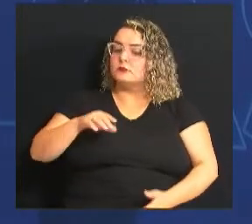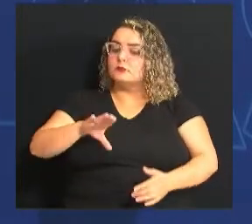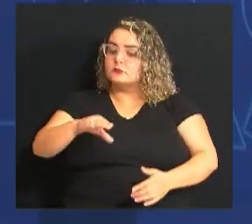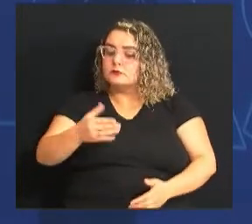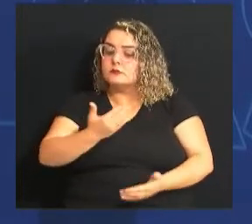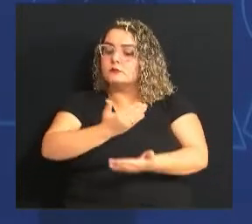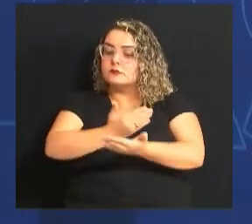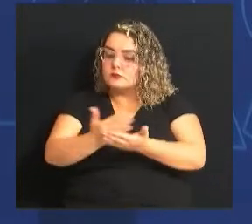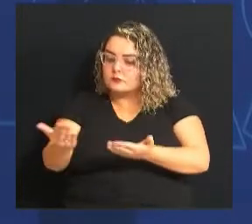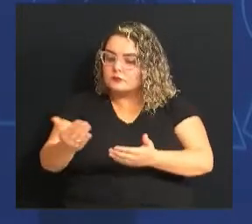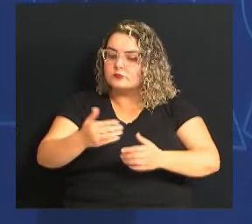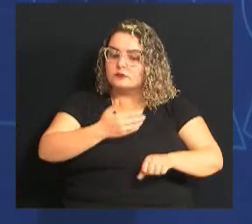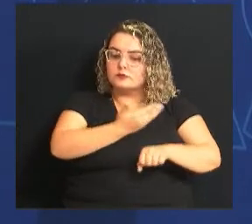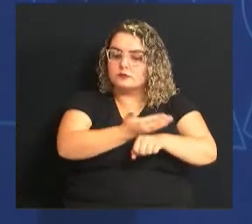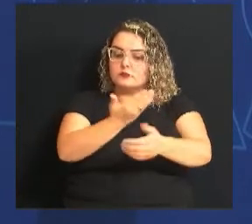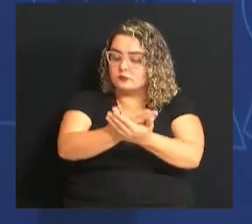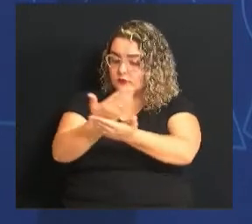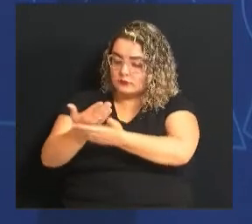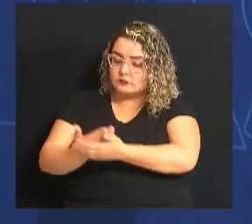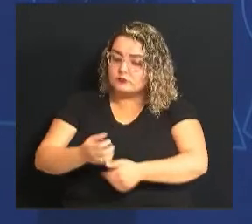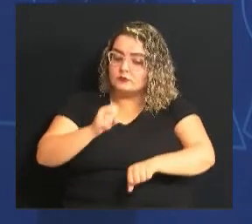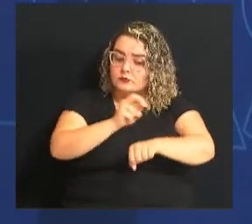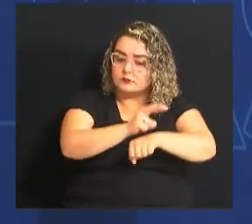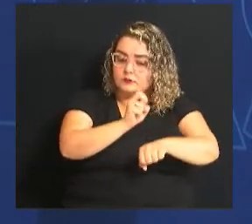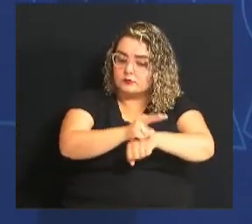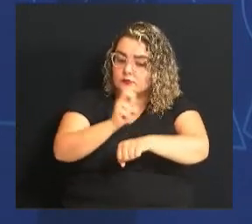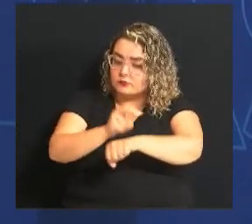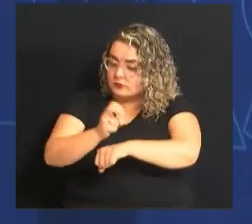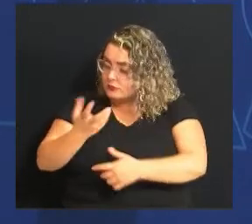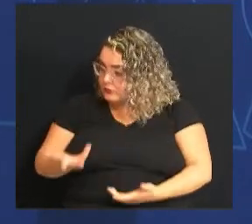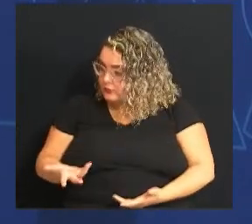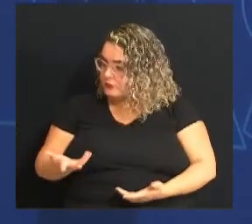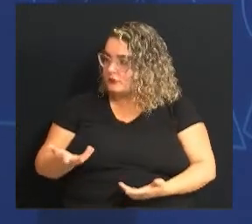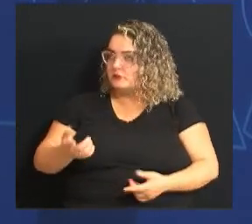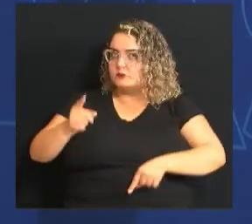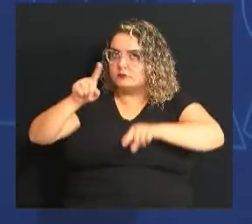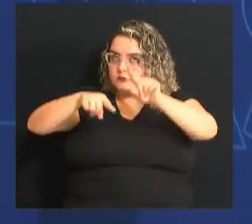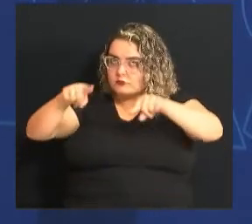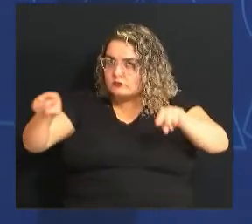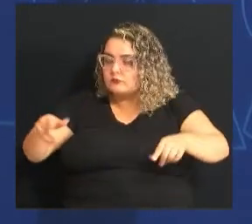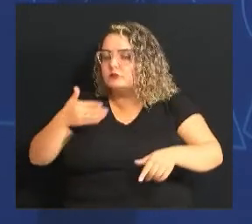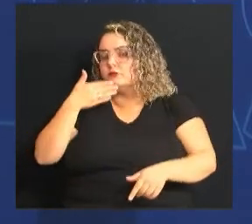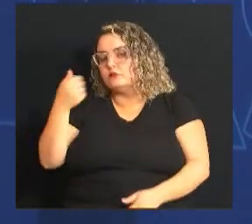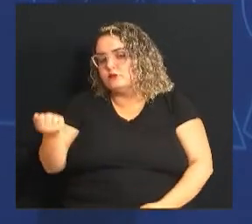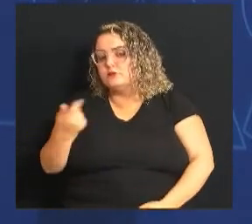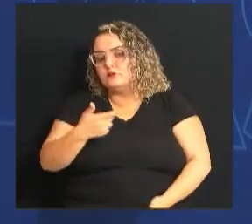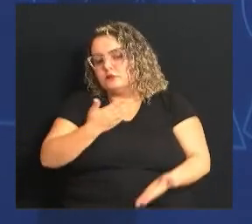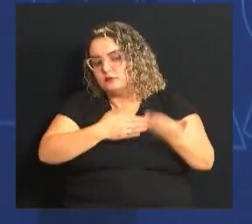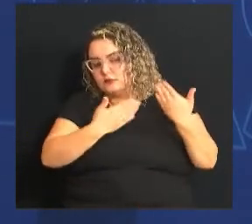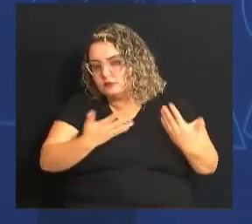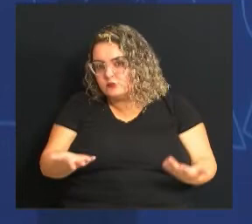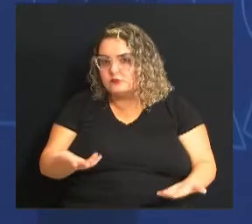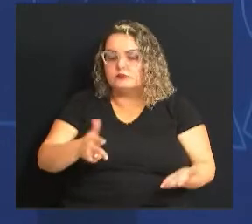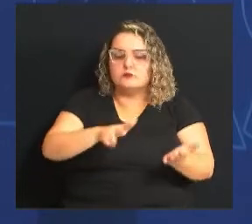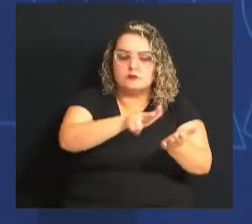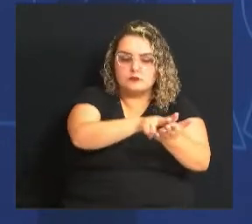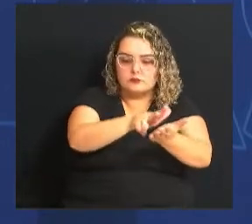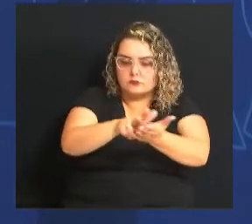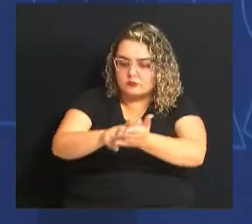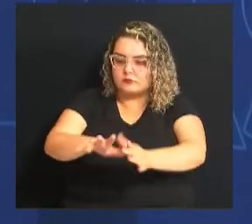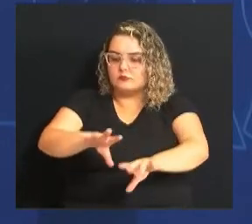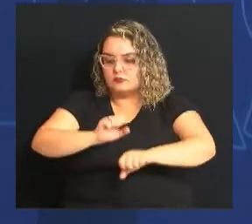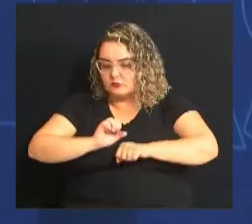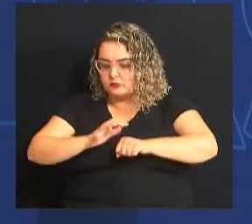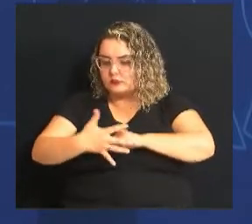que a situação esteja muito melhor em relação ao pico que nós tivemos de casos, de internação, mesmo neste ano